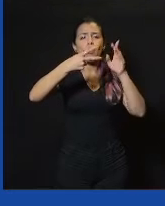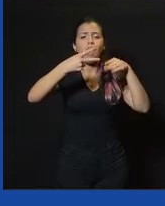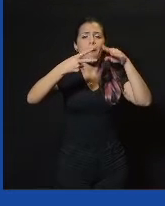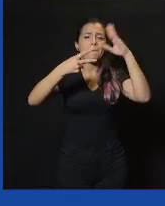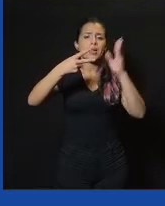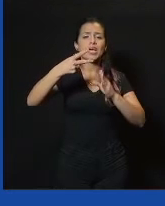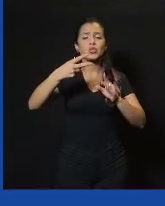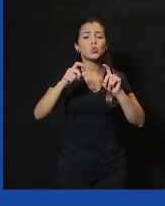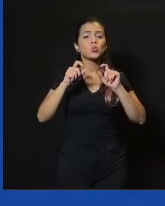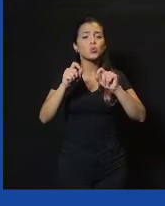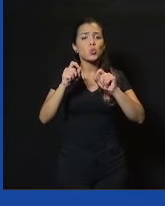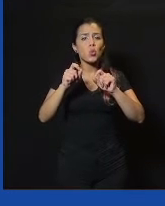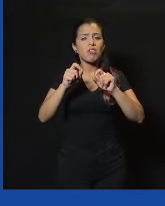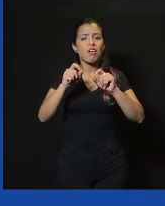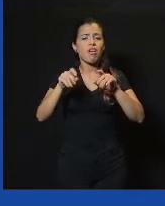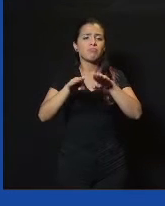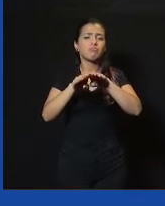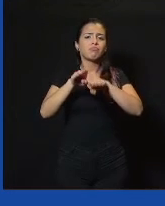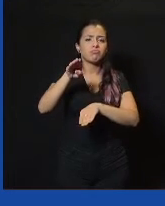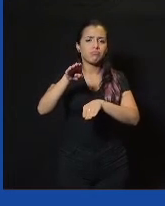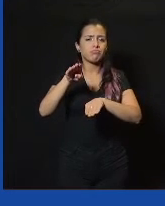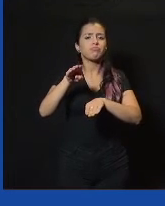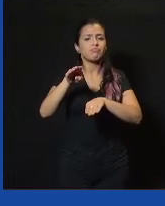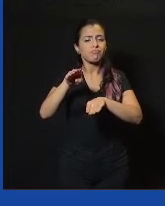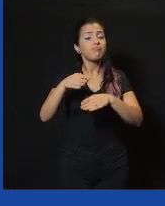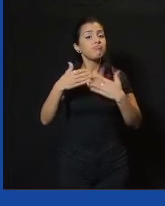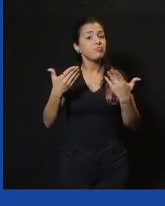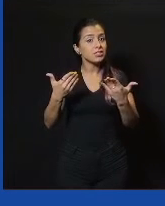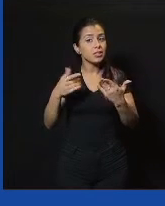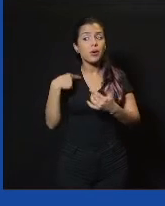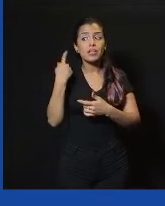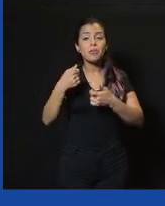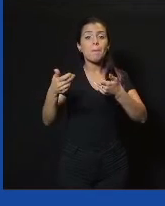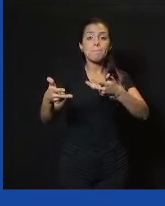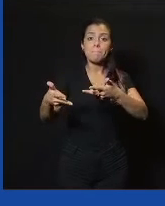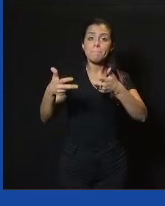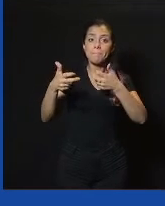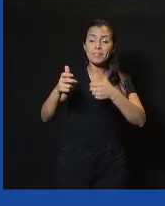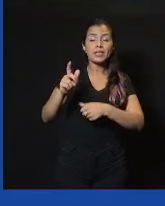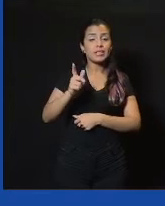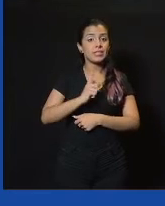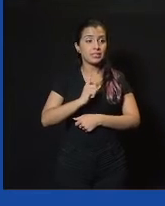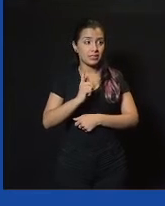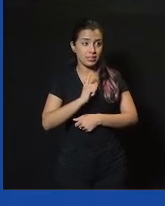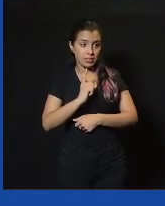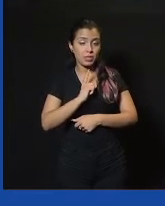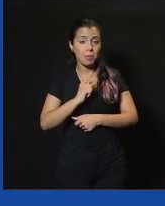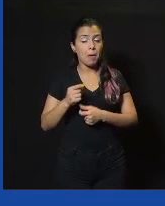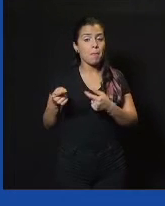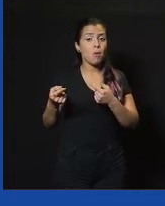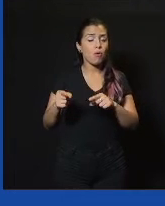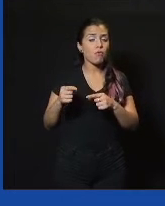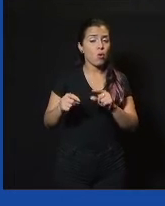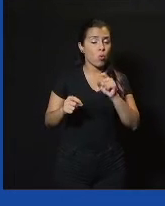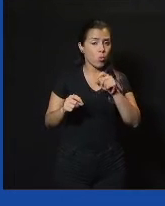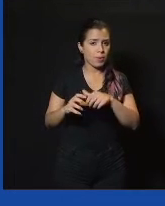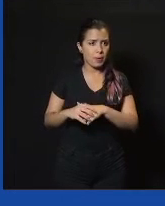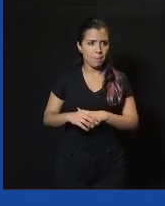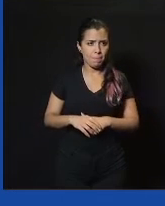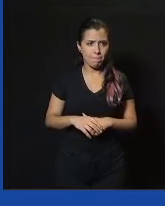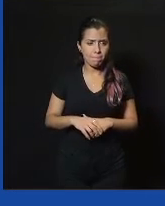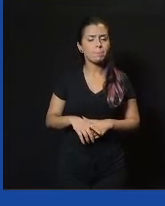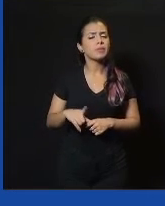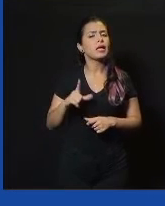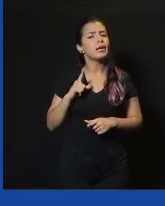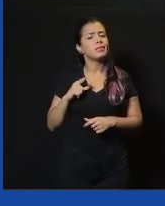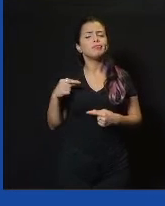a constatar que somos nós por nós mesmos. E aí eu queria fazer algumas provocações, porque teve muito debate